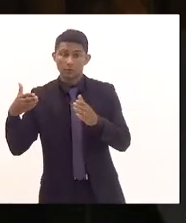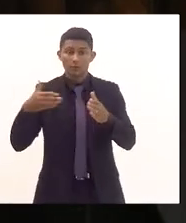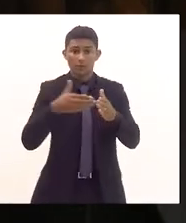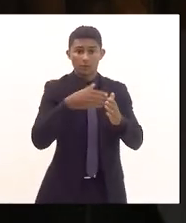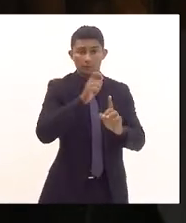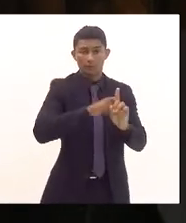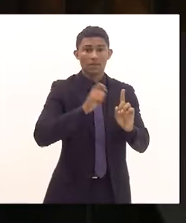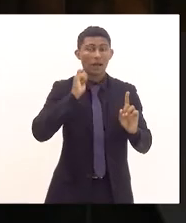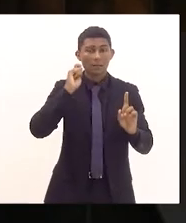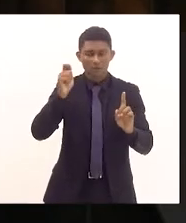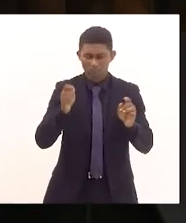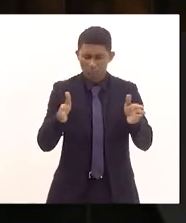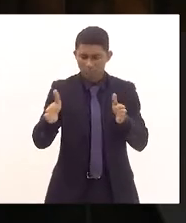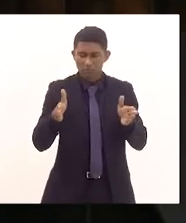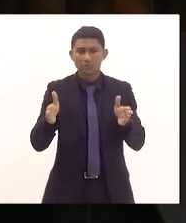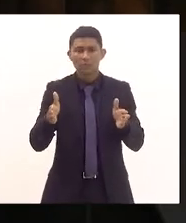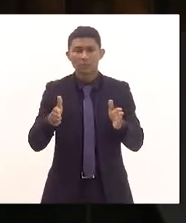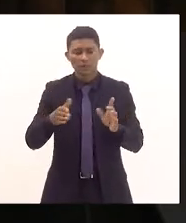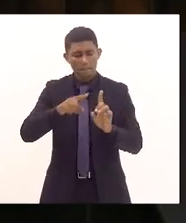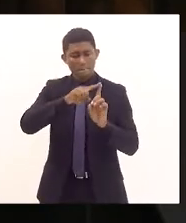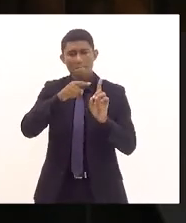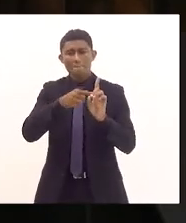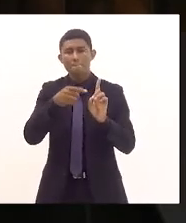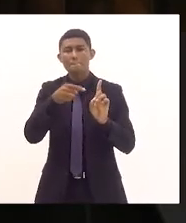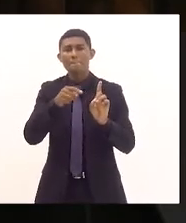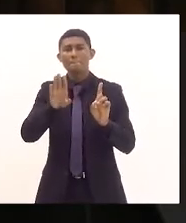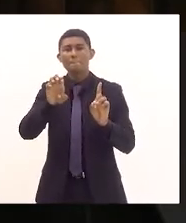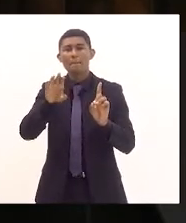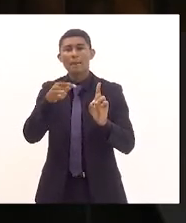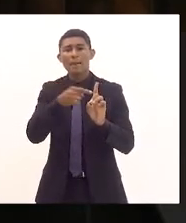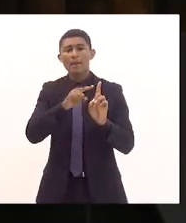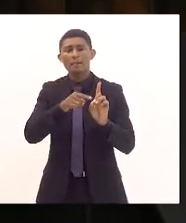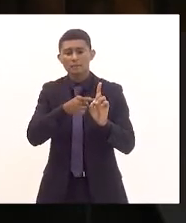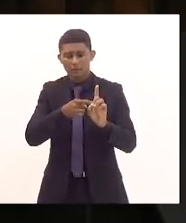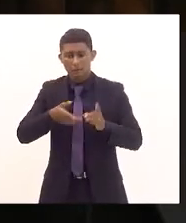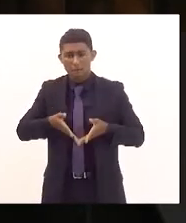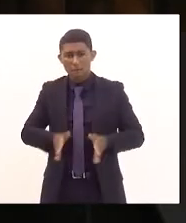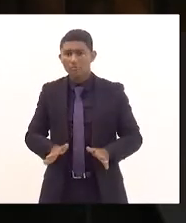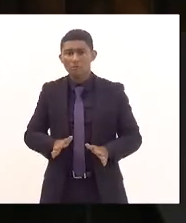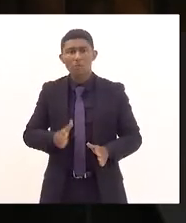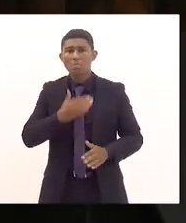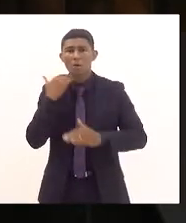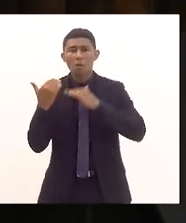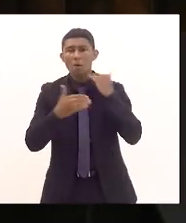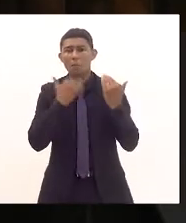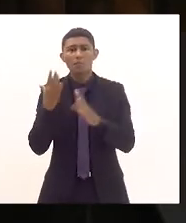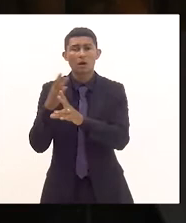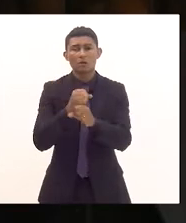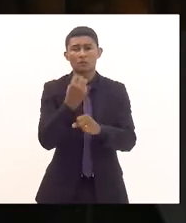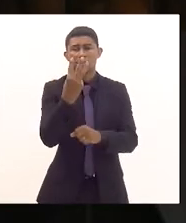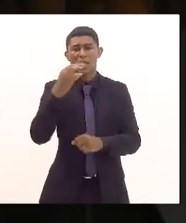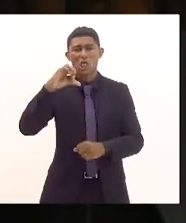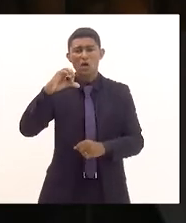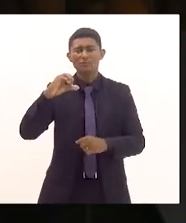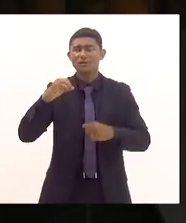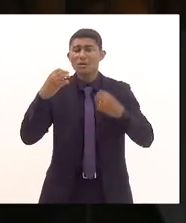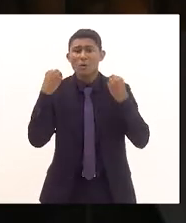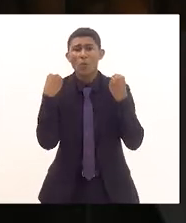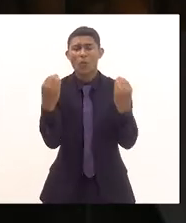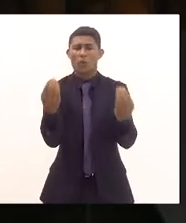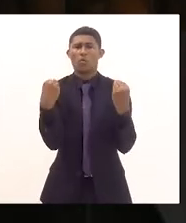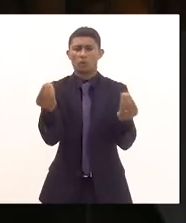fetos morreram na unidade Esse número é um absurdo isso não pode ser considerado normal em muito